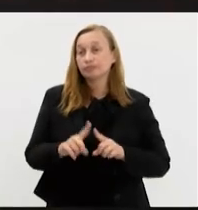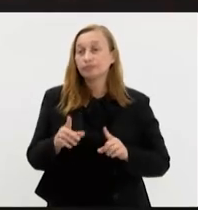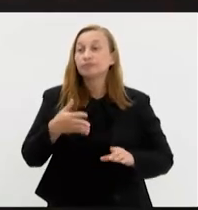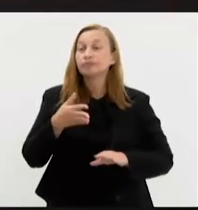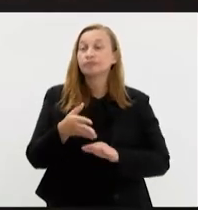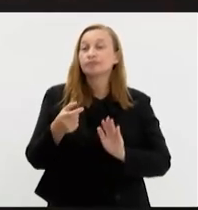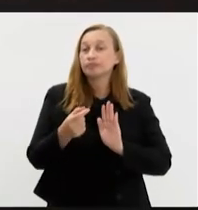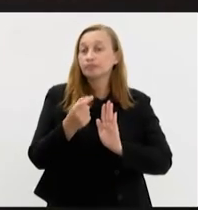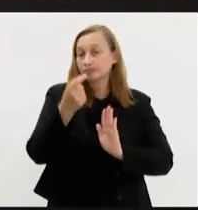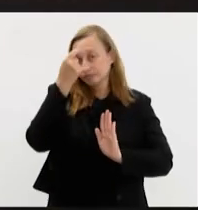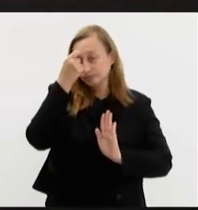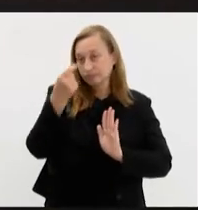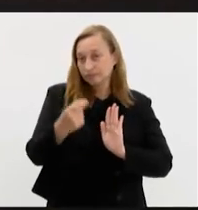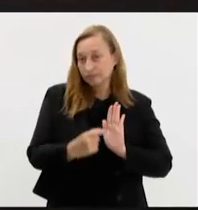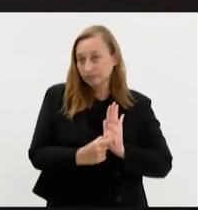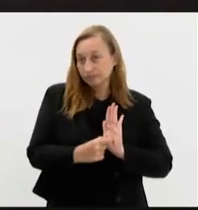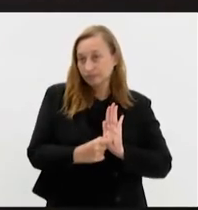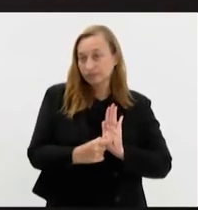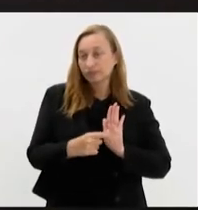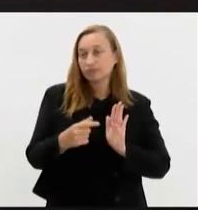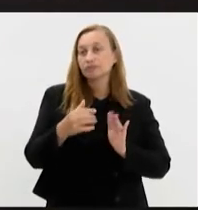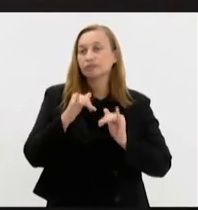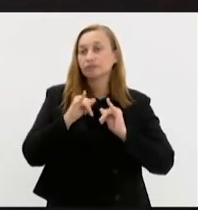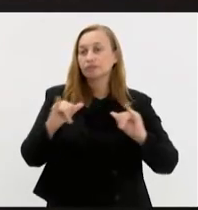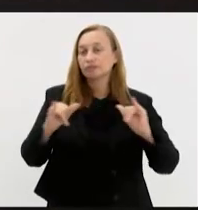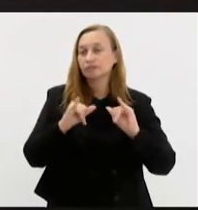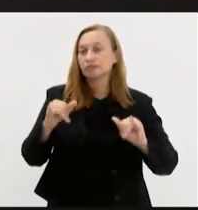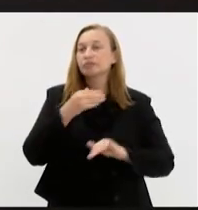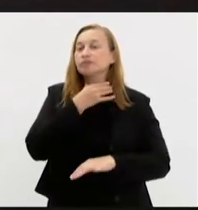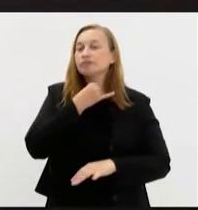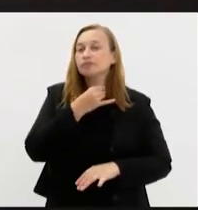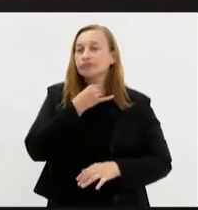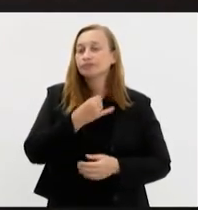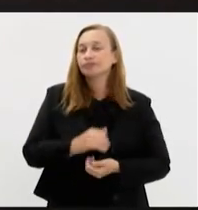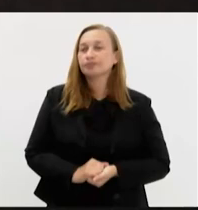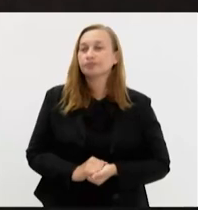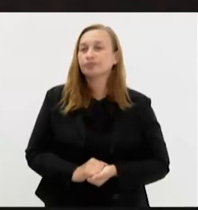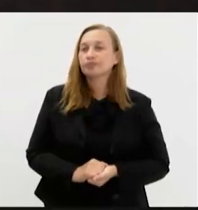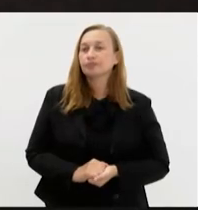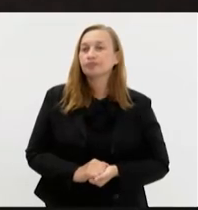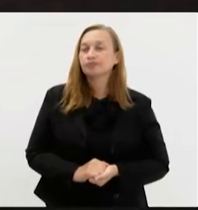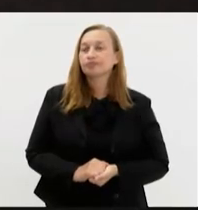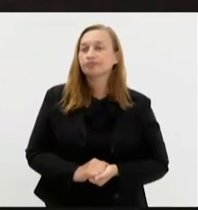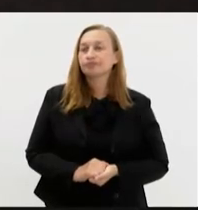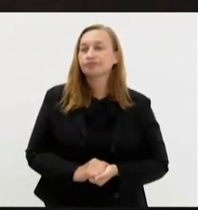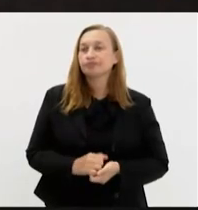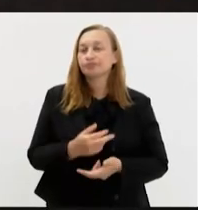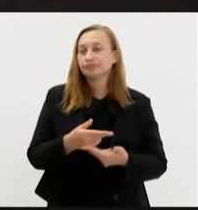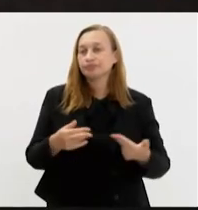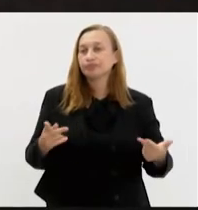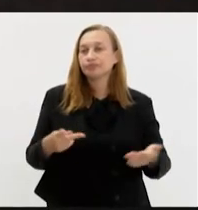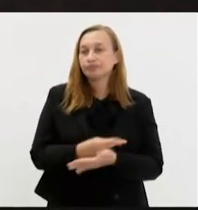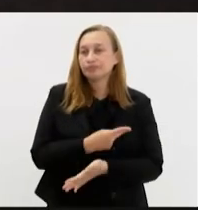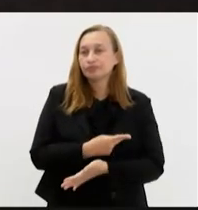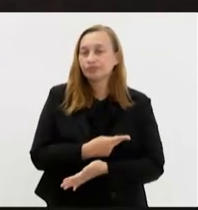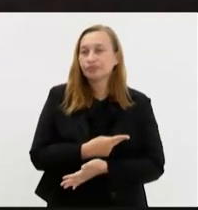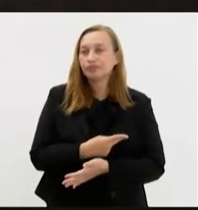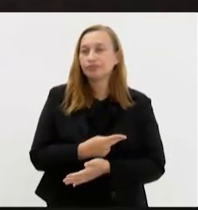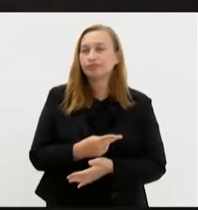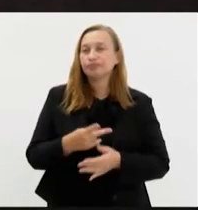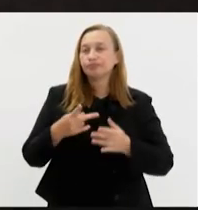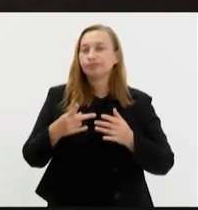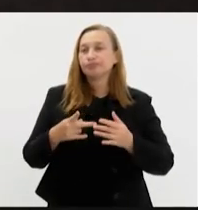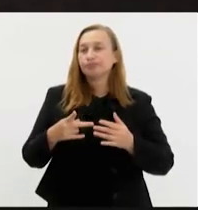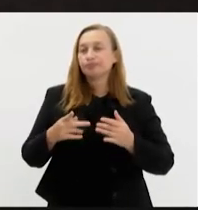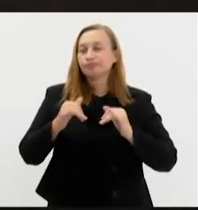inteligência artificial com Deep fake avatares etc a gente passou por isso pela propaganda com